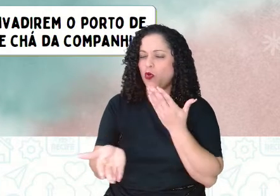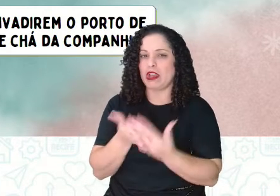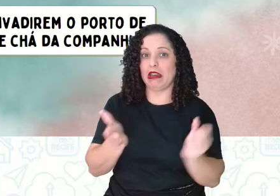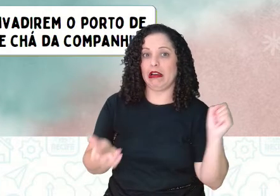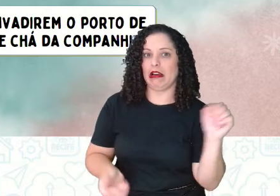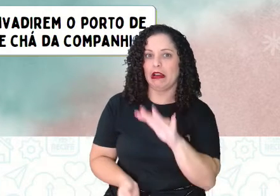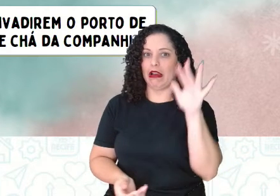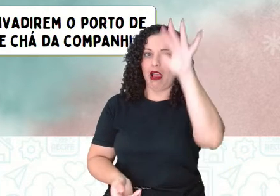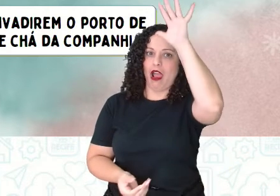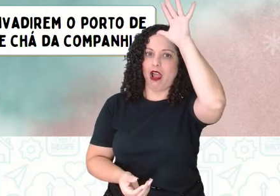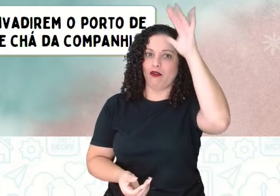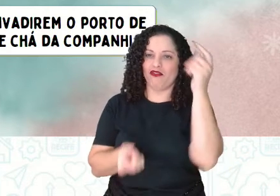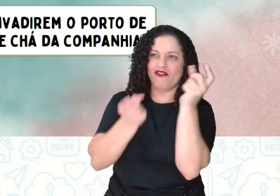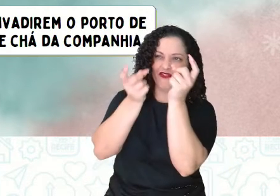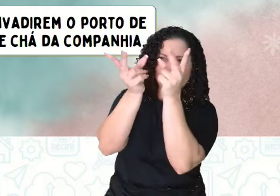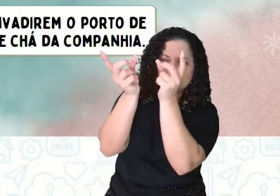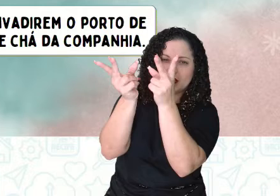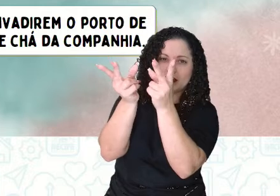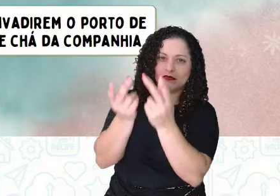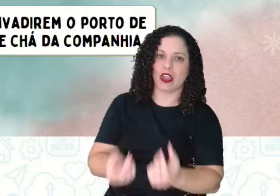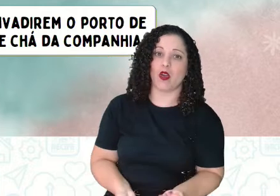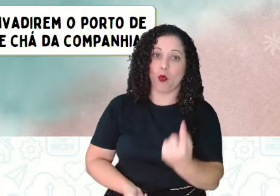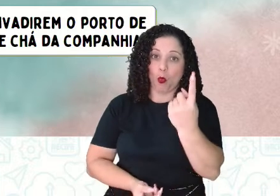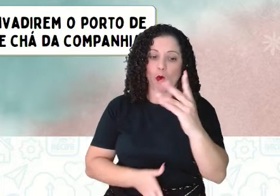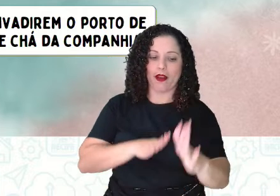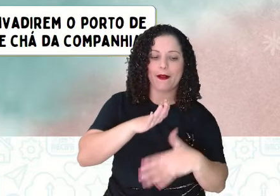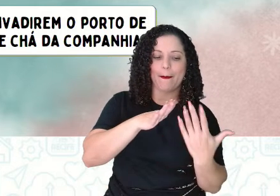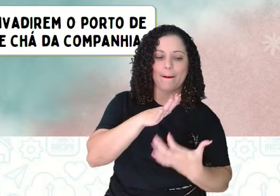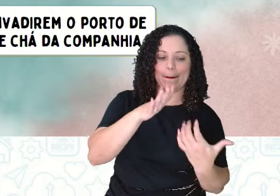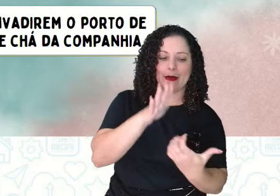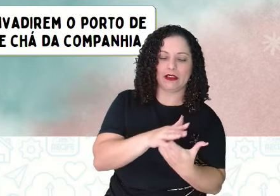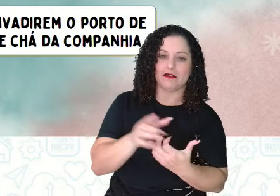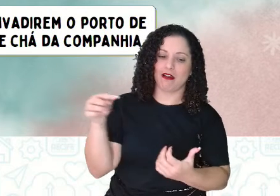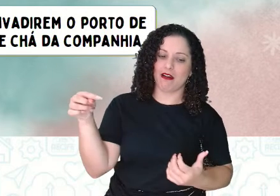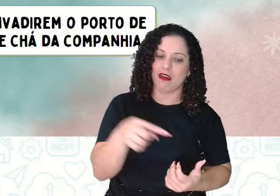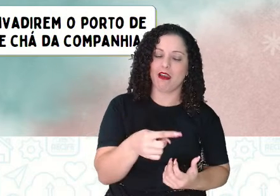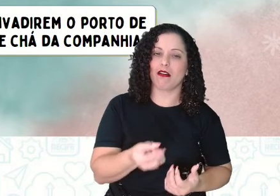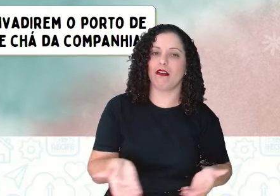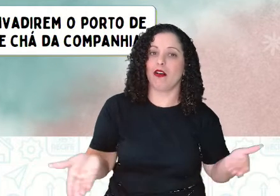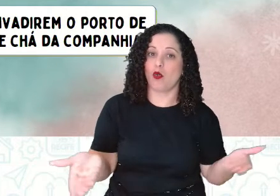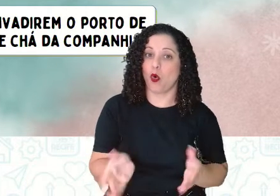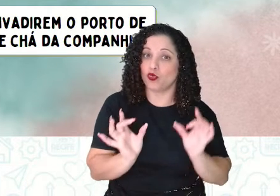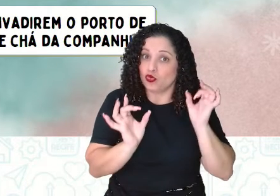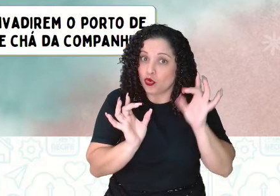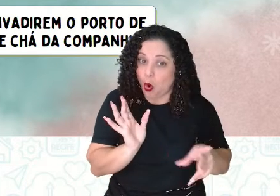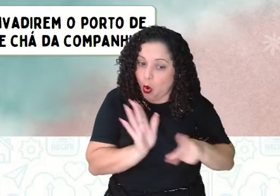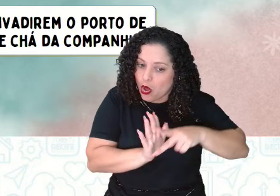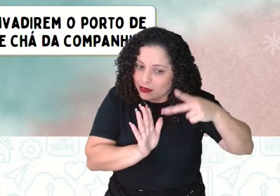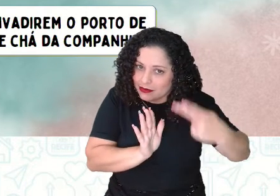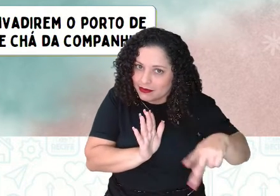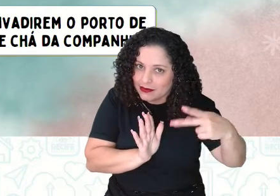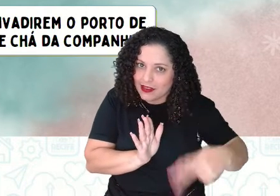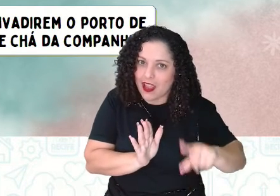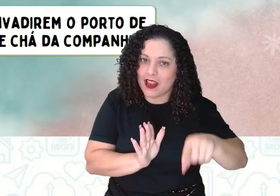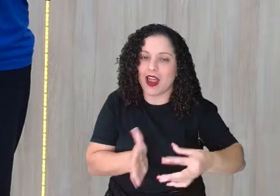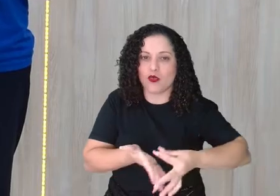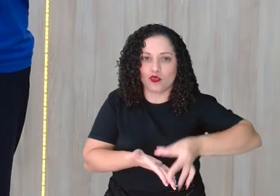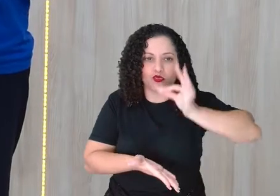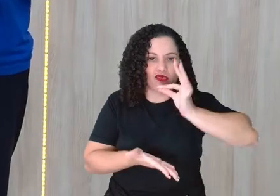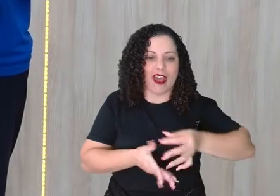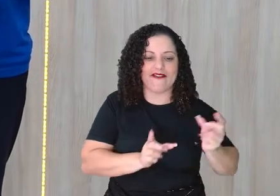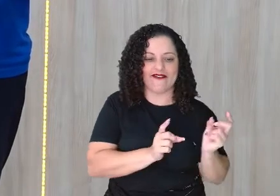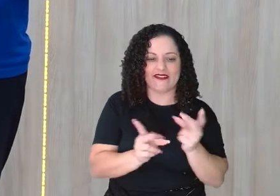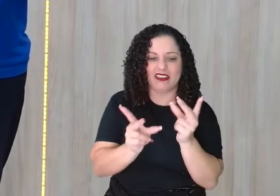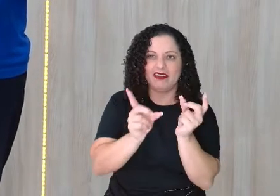veja, concentrar ali em uma só empresa, onde dissesse assim, olha, eu vou vender agora o chá, esse chá,